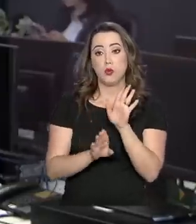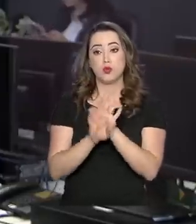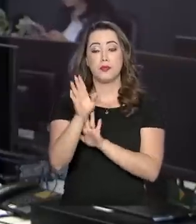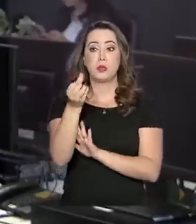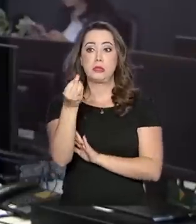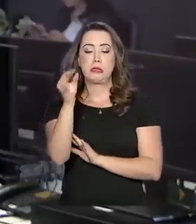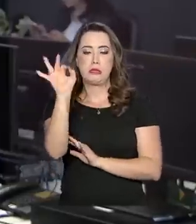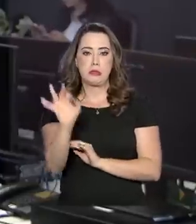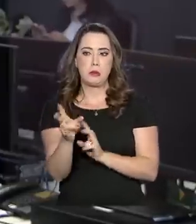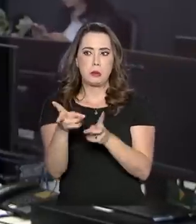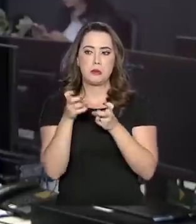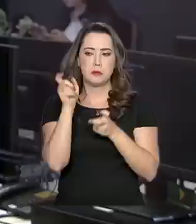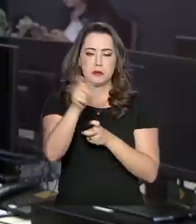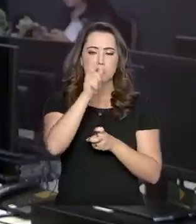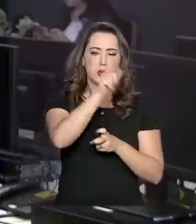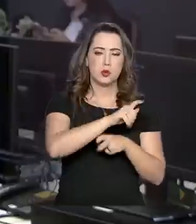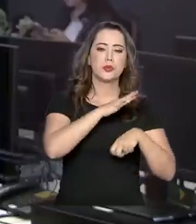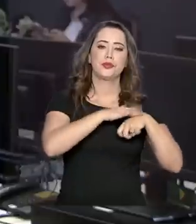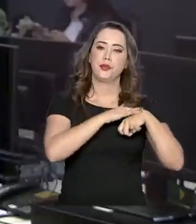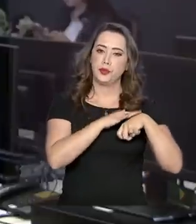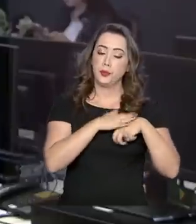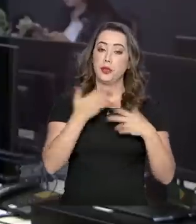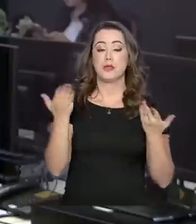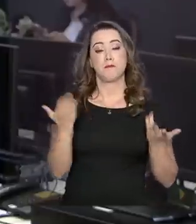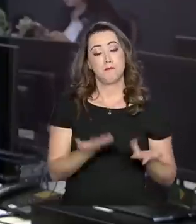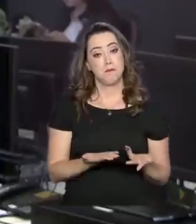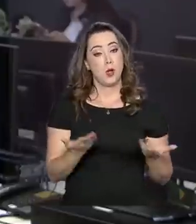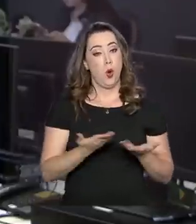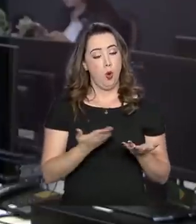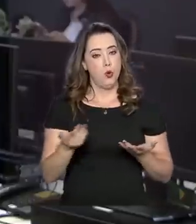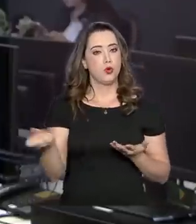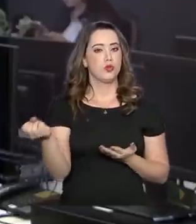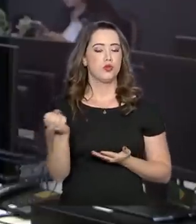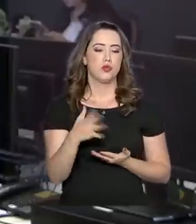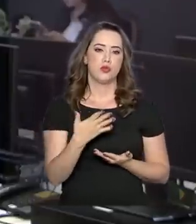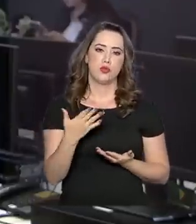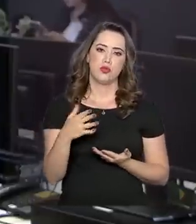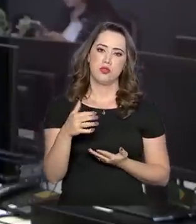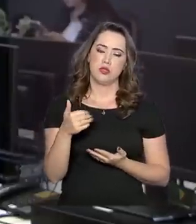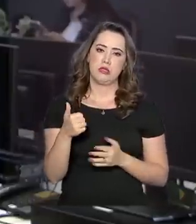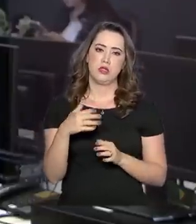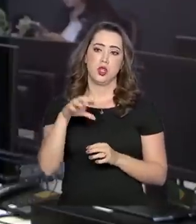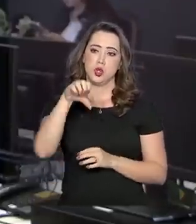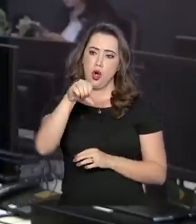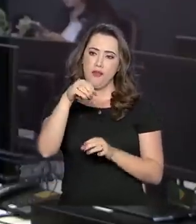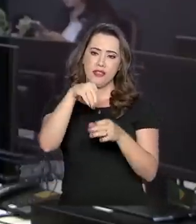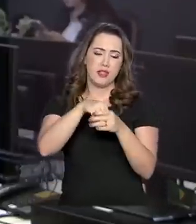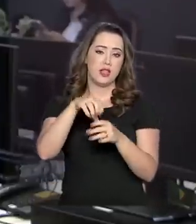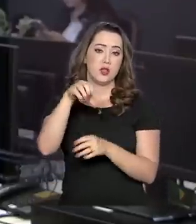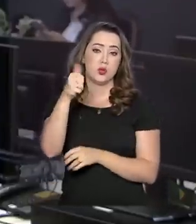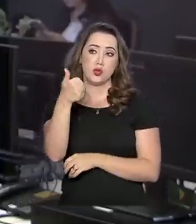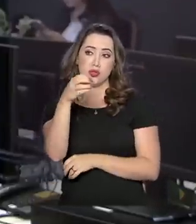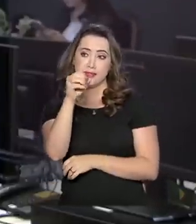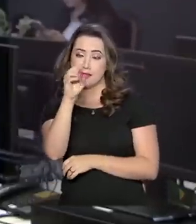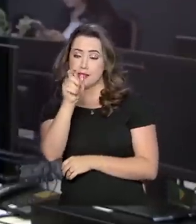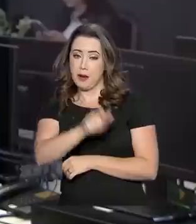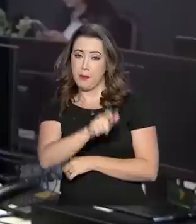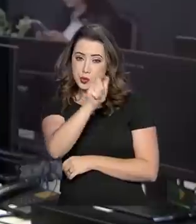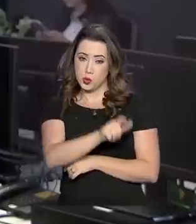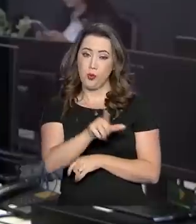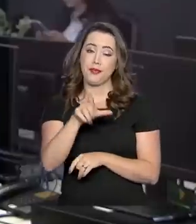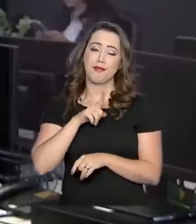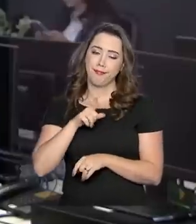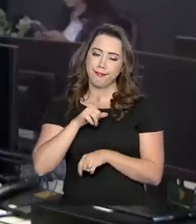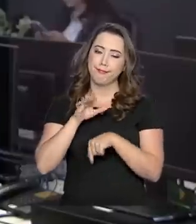entre 2006 e 2016. Hoje, nove a cada 100 pessoas no país são diabéticos, mas apenas